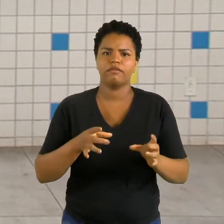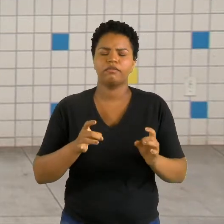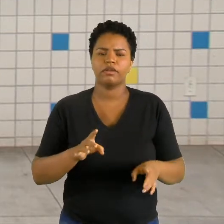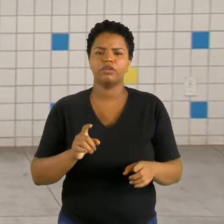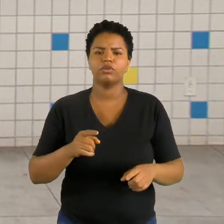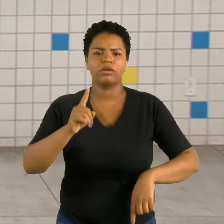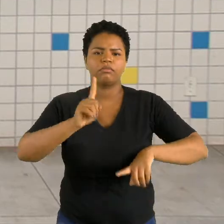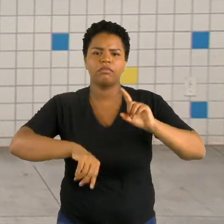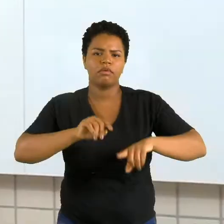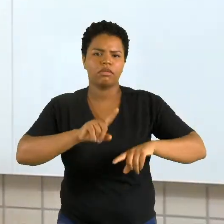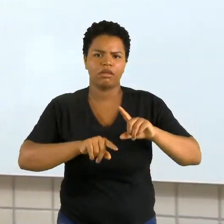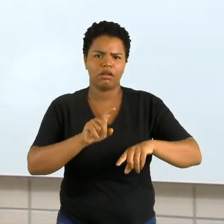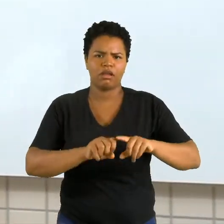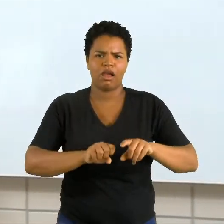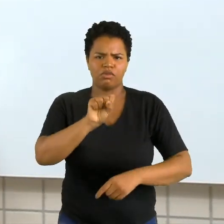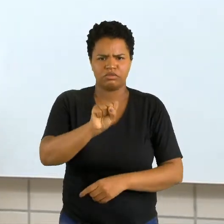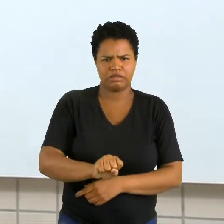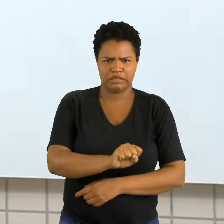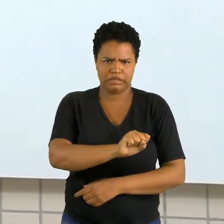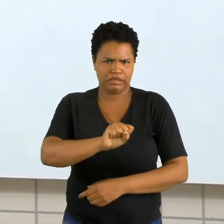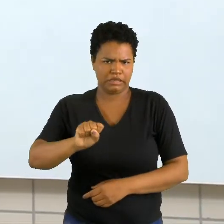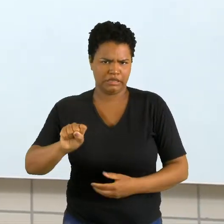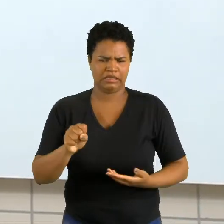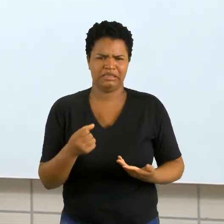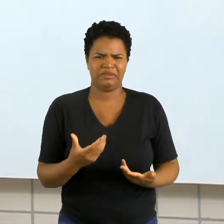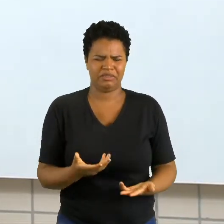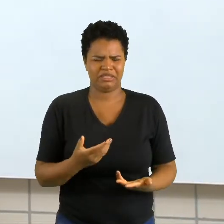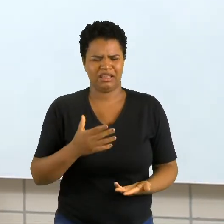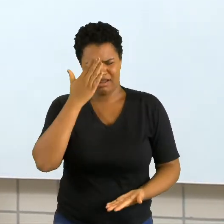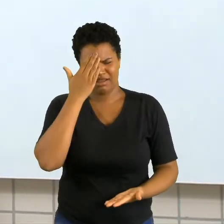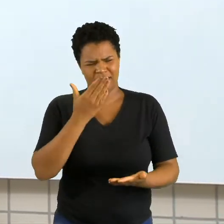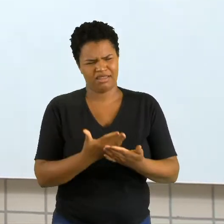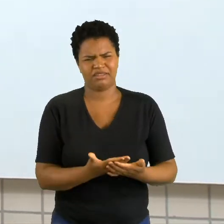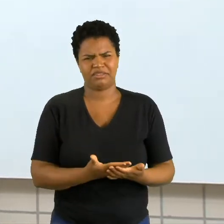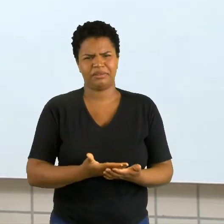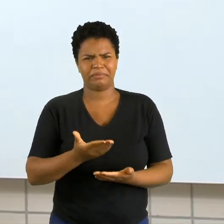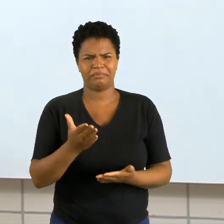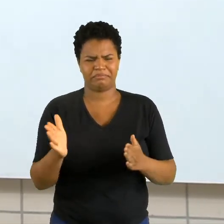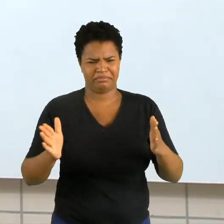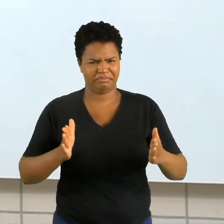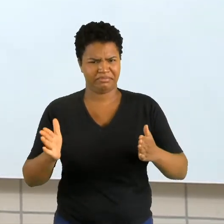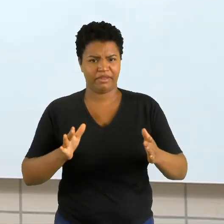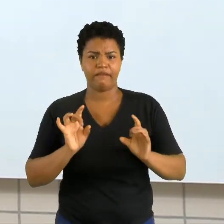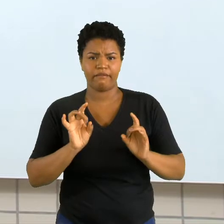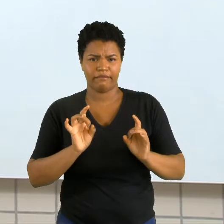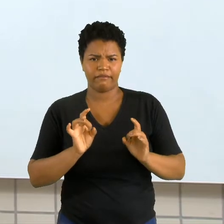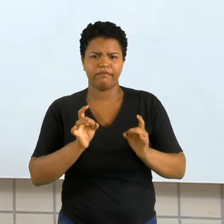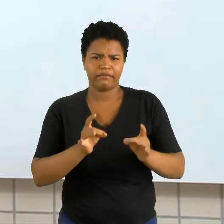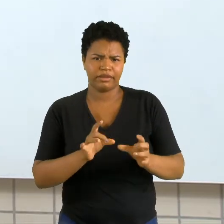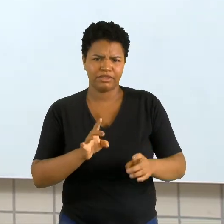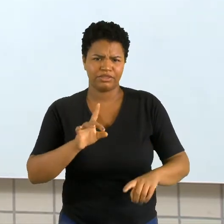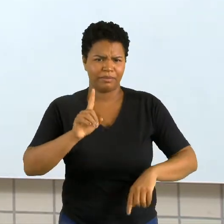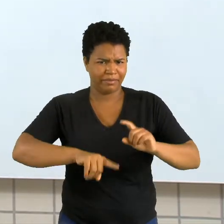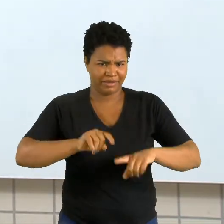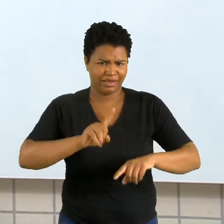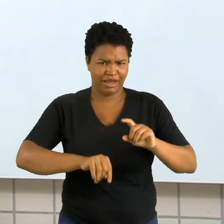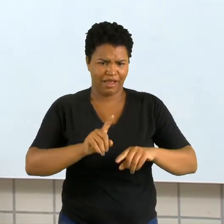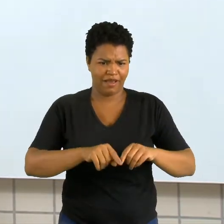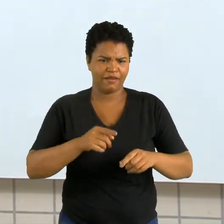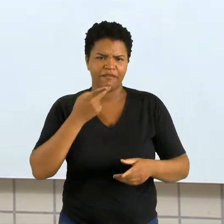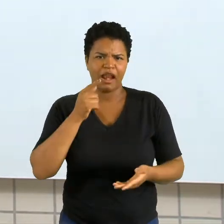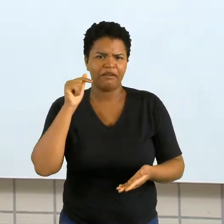sagradas. Vocês acreditam que durante aquele período a igreja vendia artefatos falando que era artefato sagrado, e